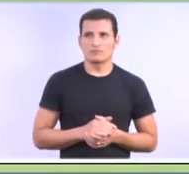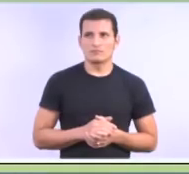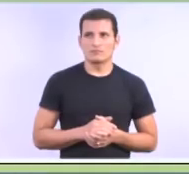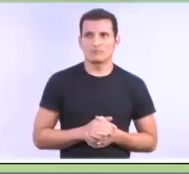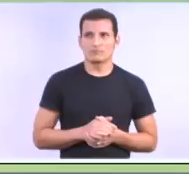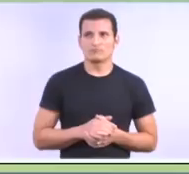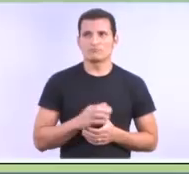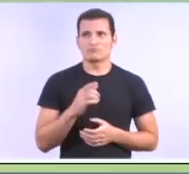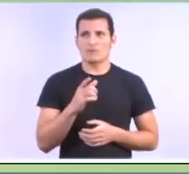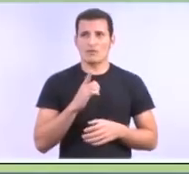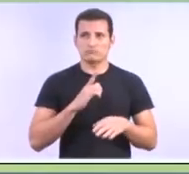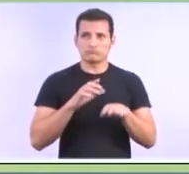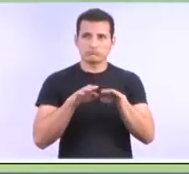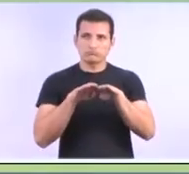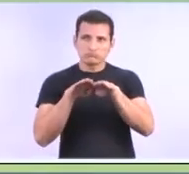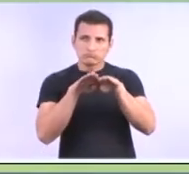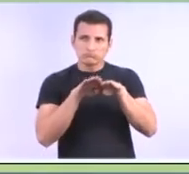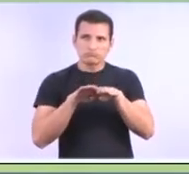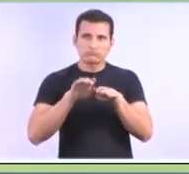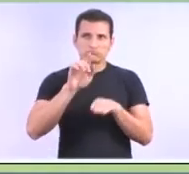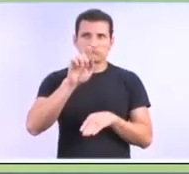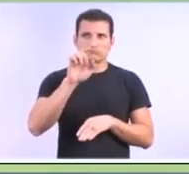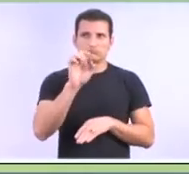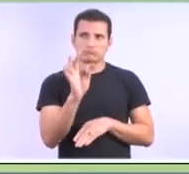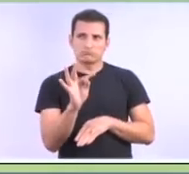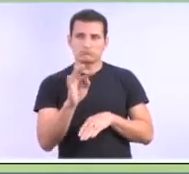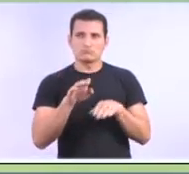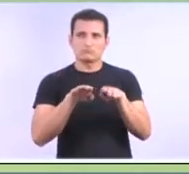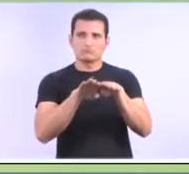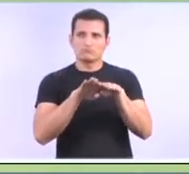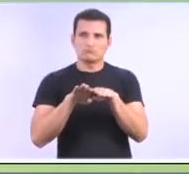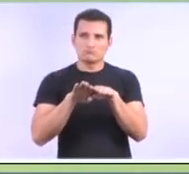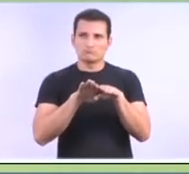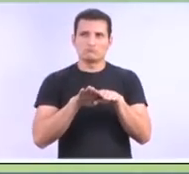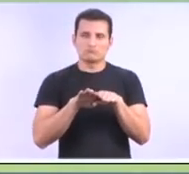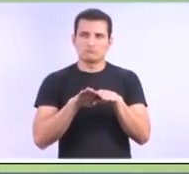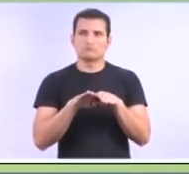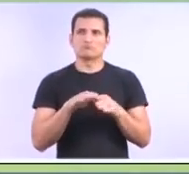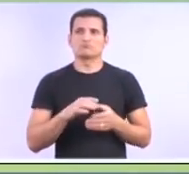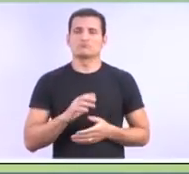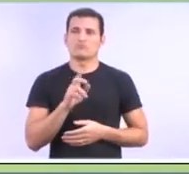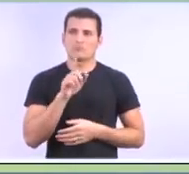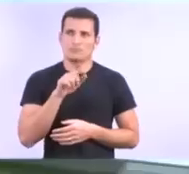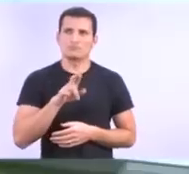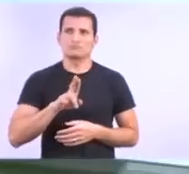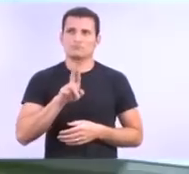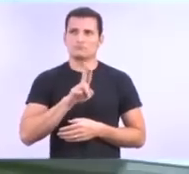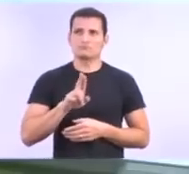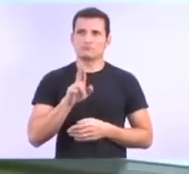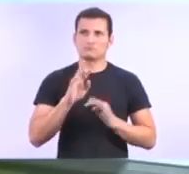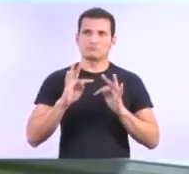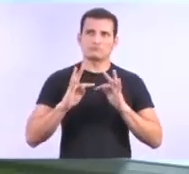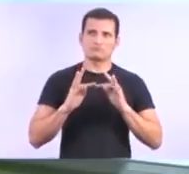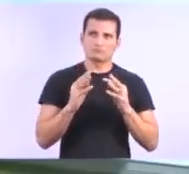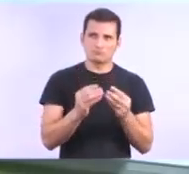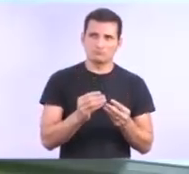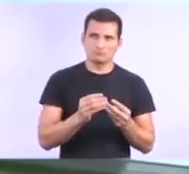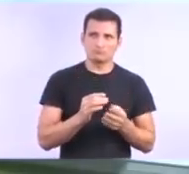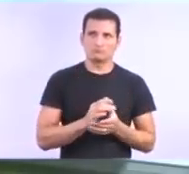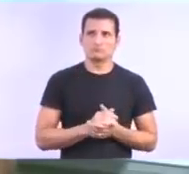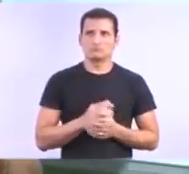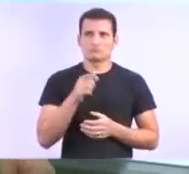é um padrão, é uma formulazinha, você não tem que inventar. Esse é o padrão que é utilizado por todos. Você